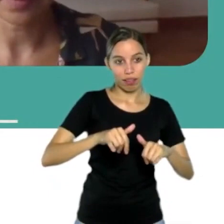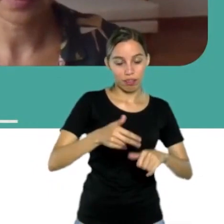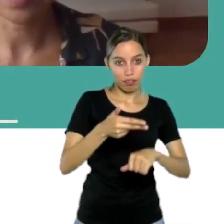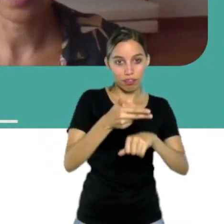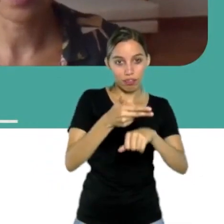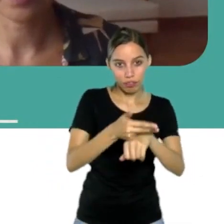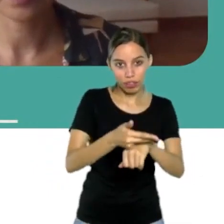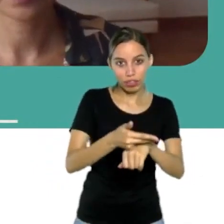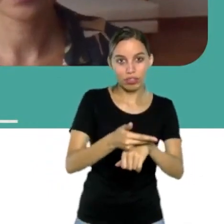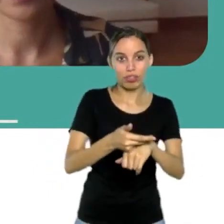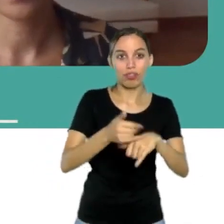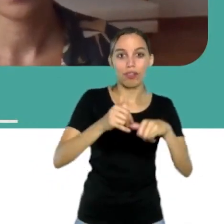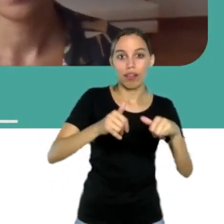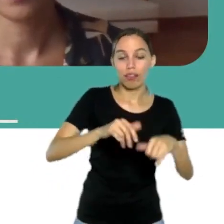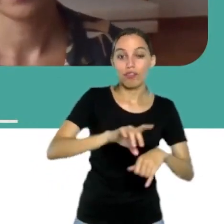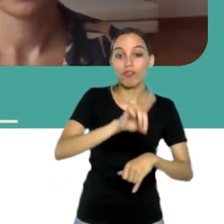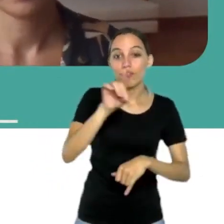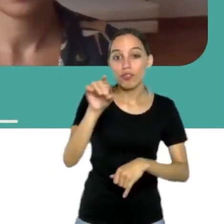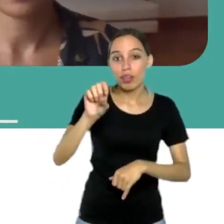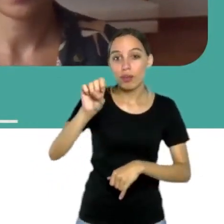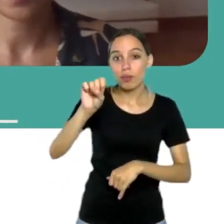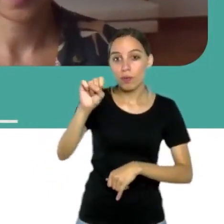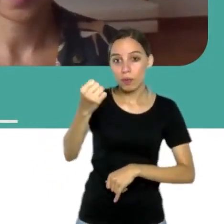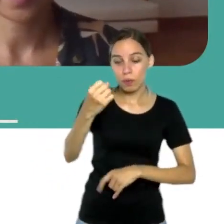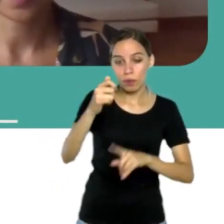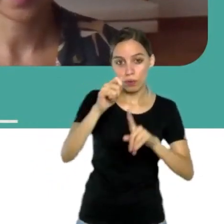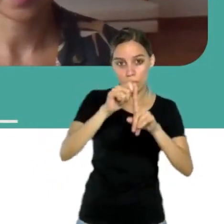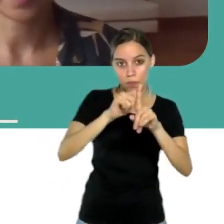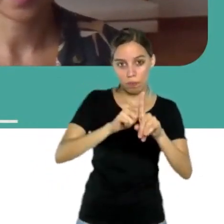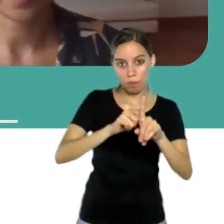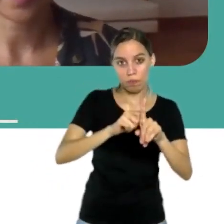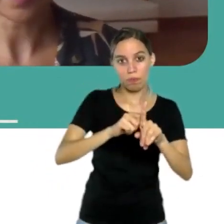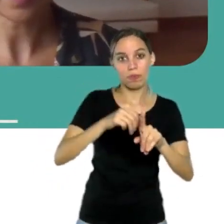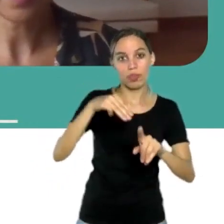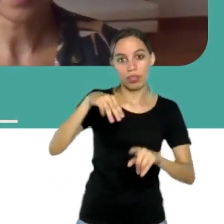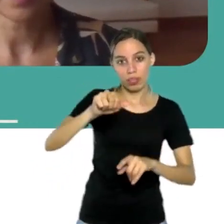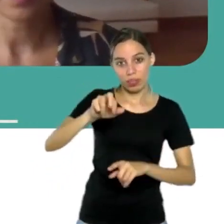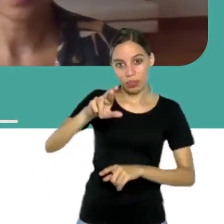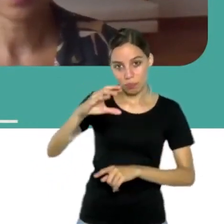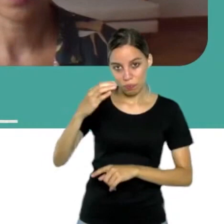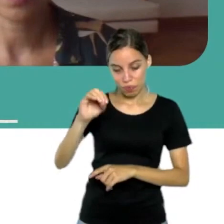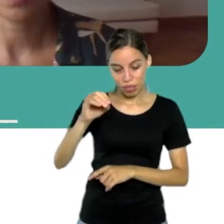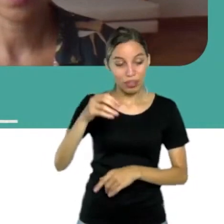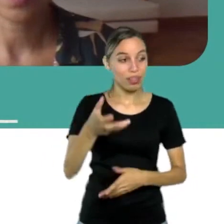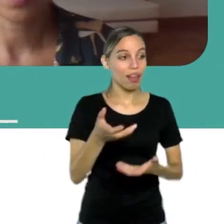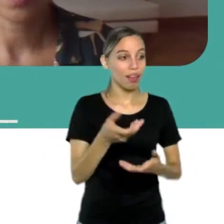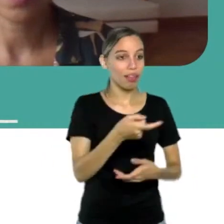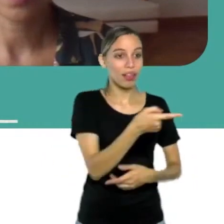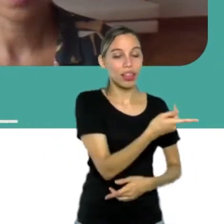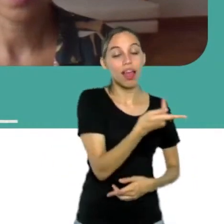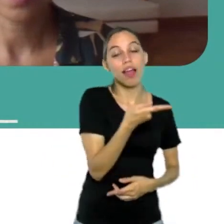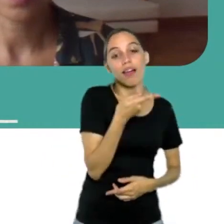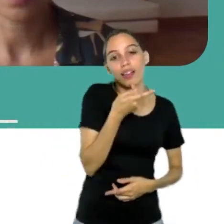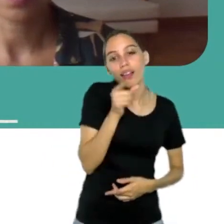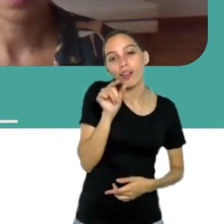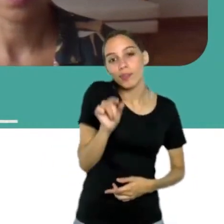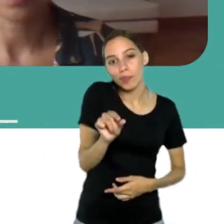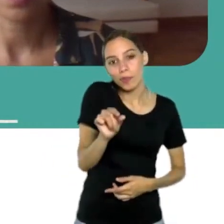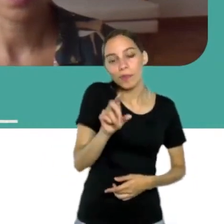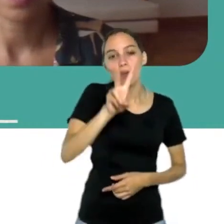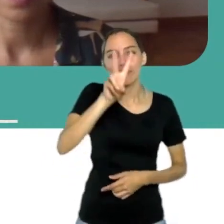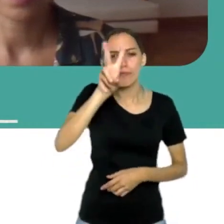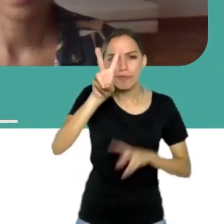8 de março, e eu queria te pedir para trazer um pouco desse